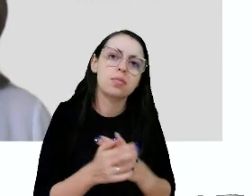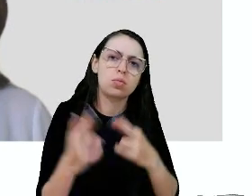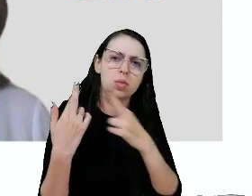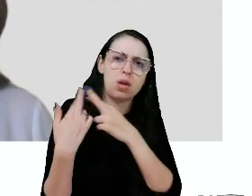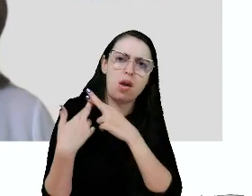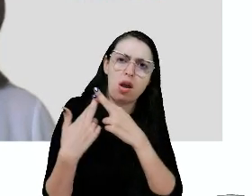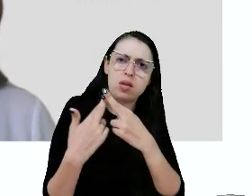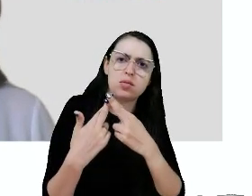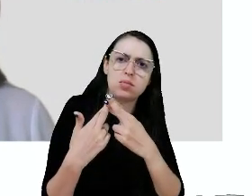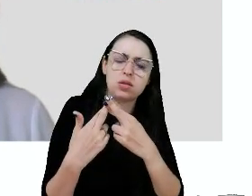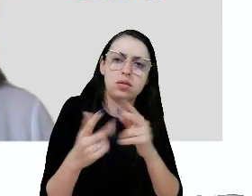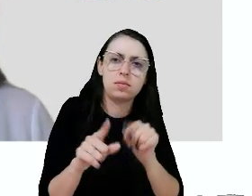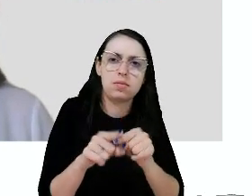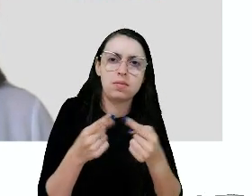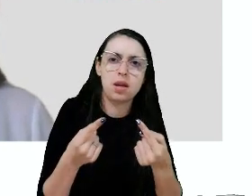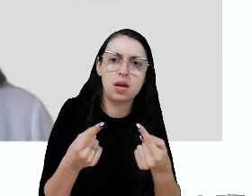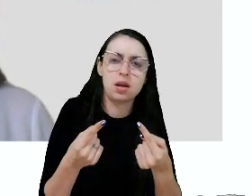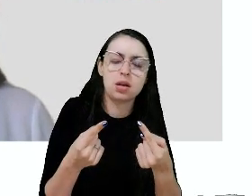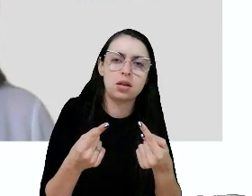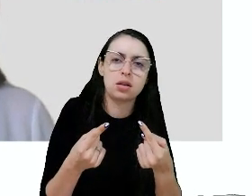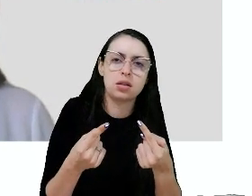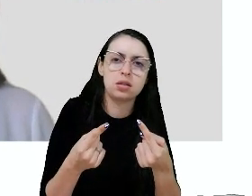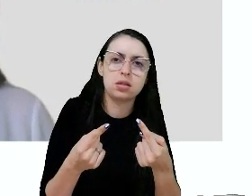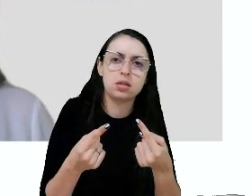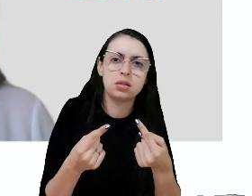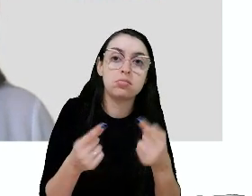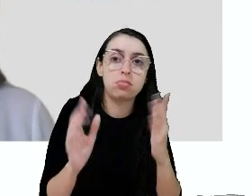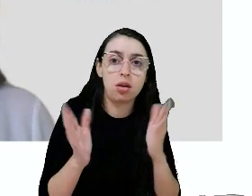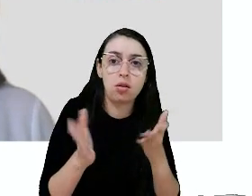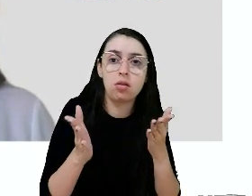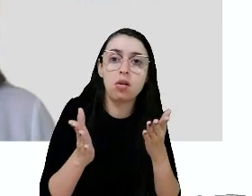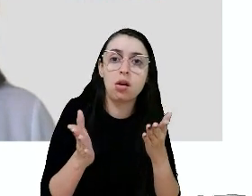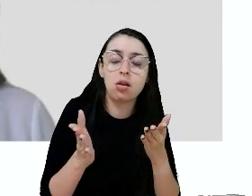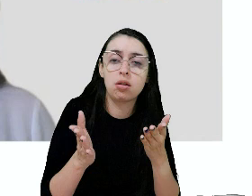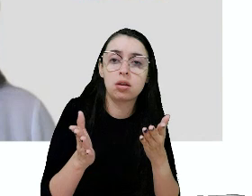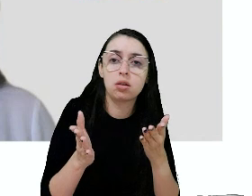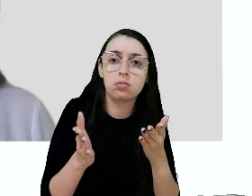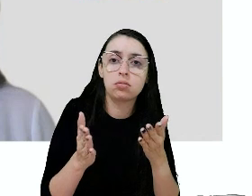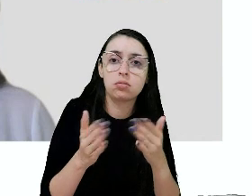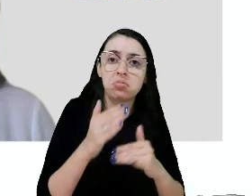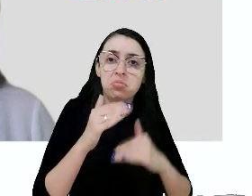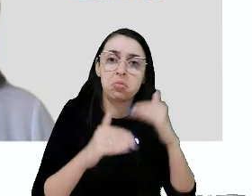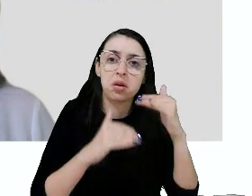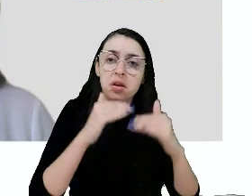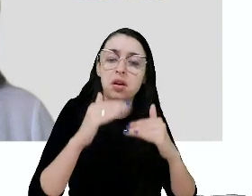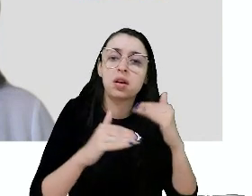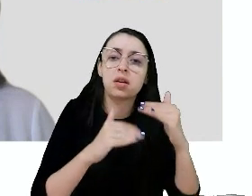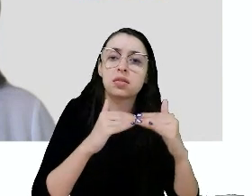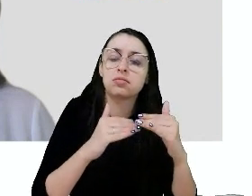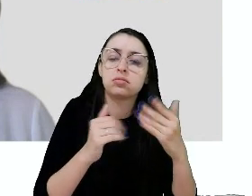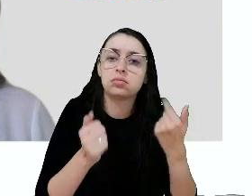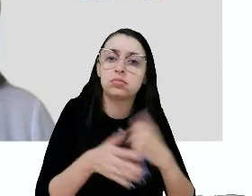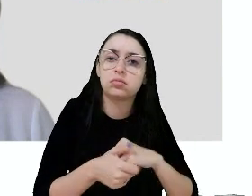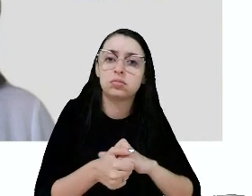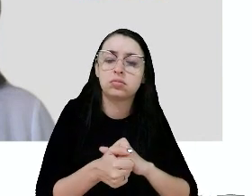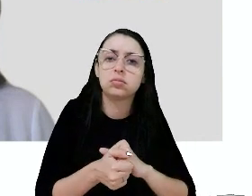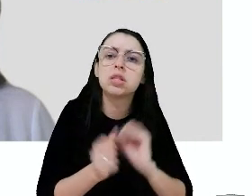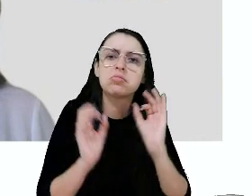muito responsáveis, mas os atuais ou são tanto quanto ou mais